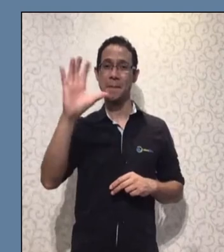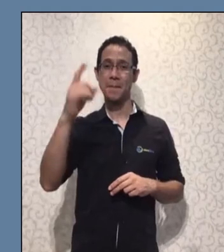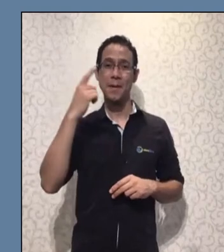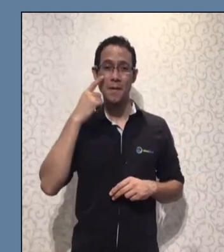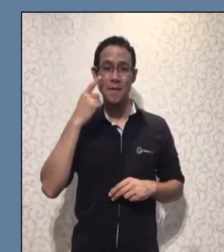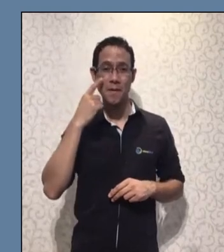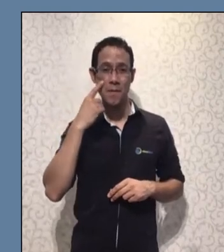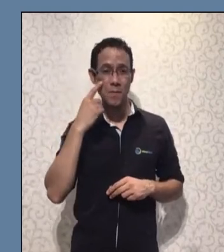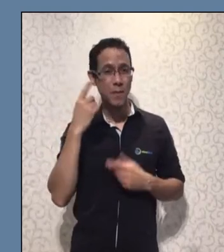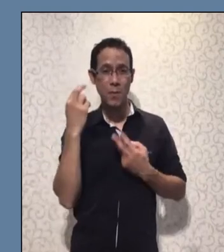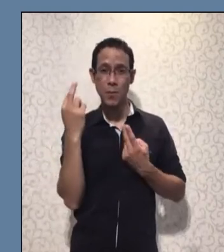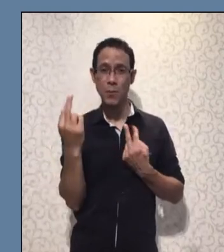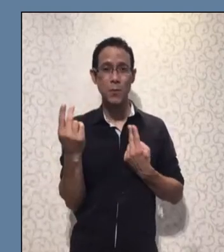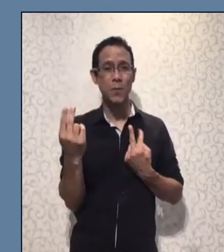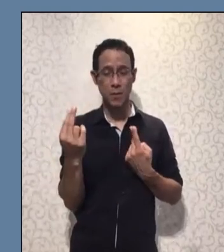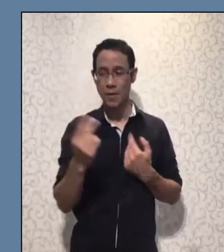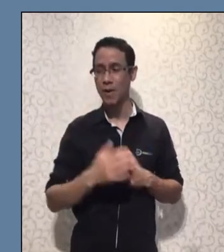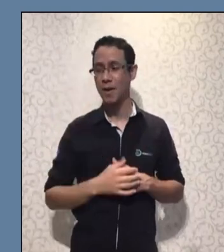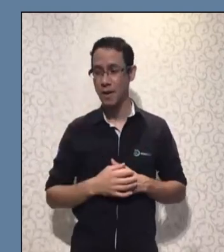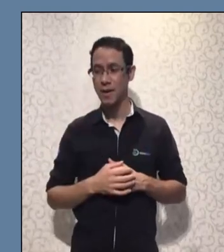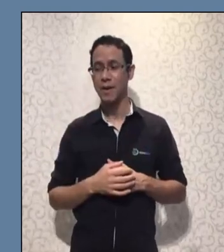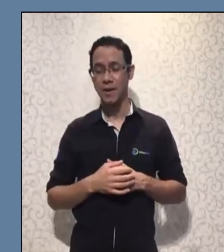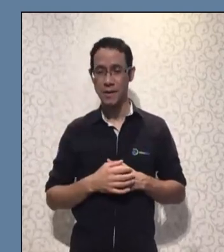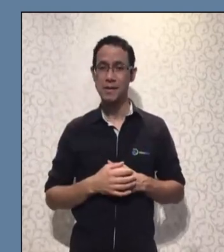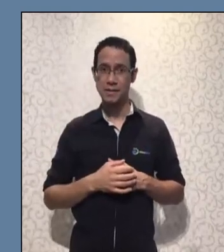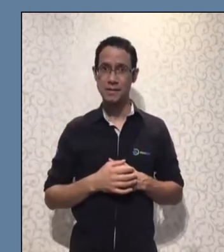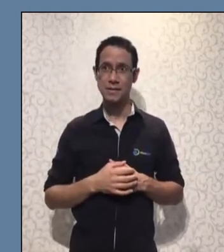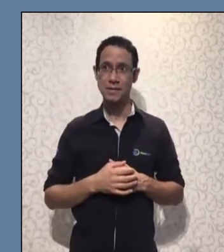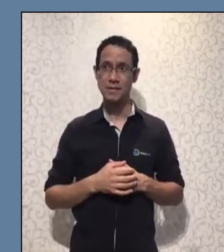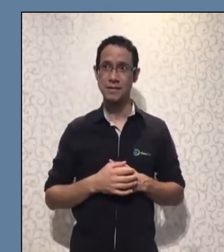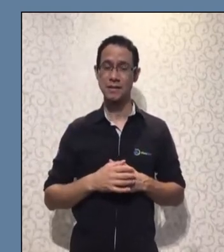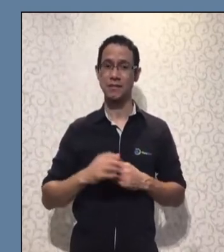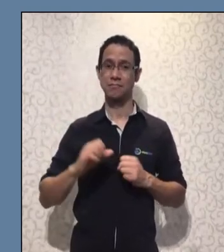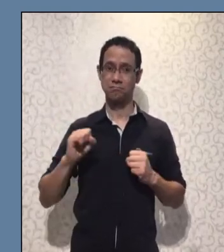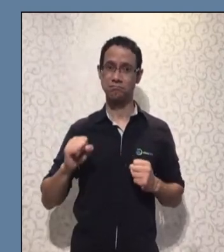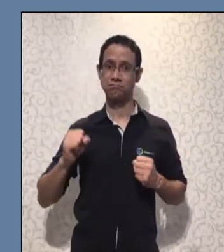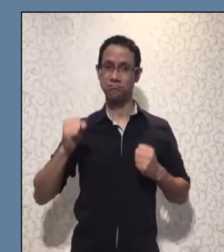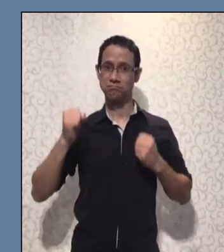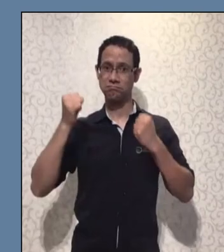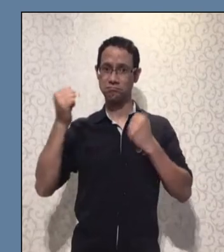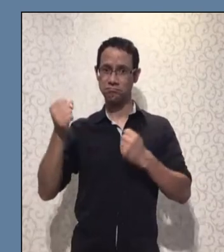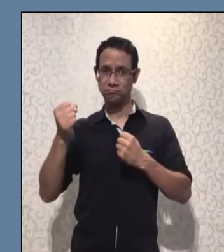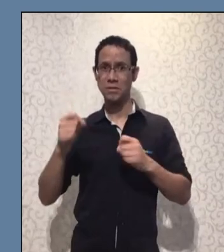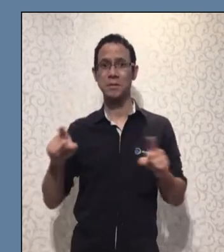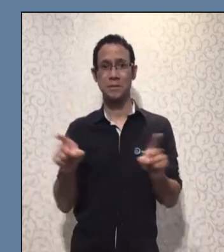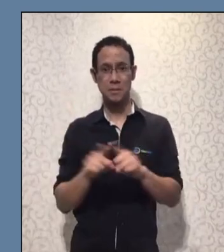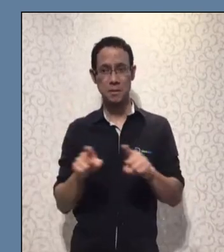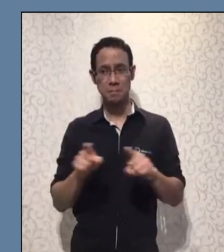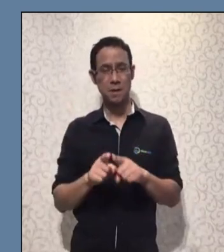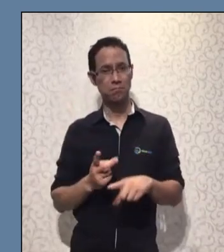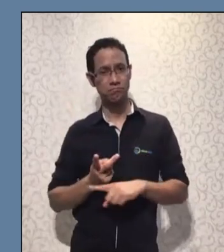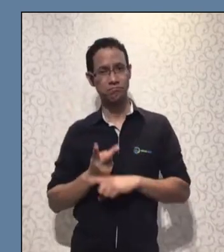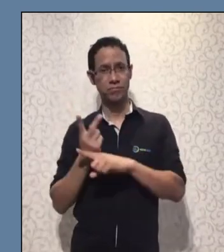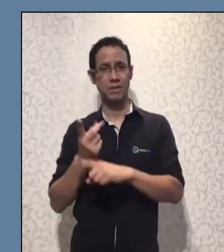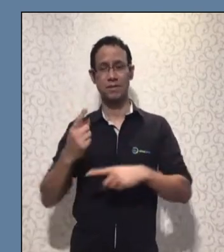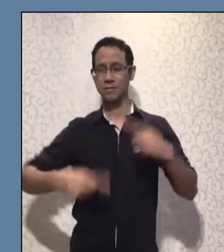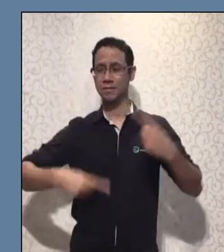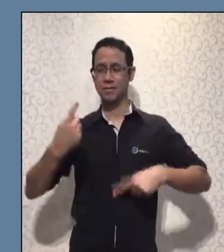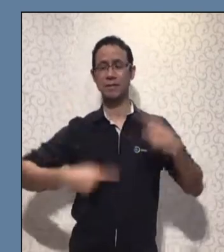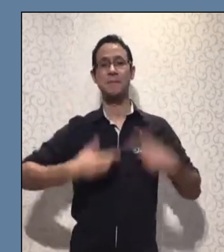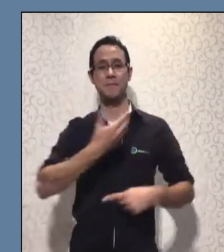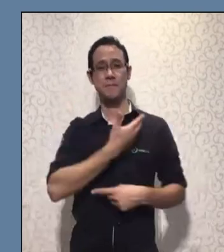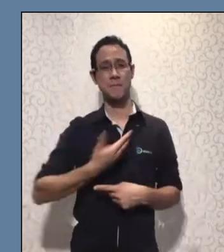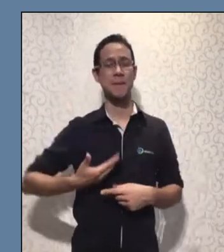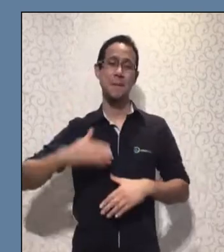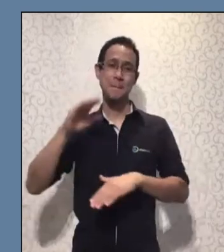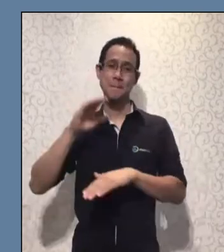mesmo, a mesma intensidade na busca de políticas públicas mais